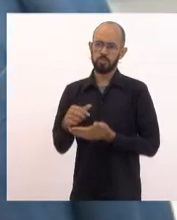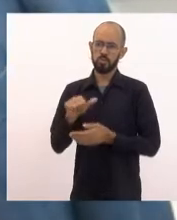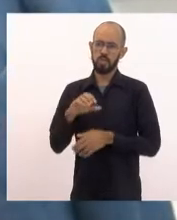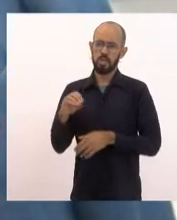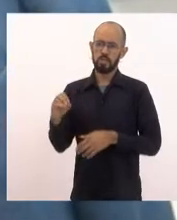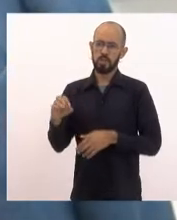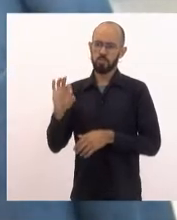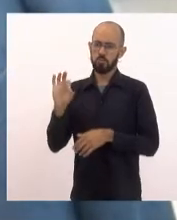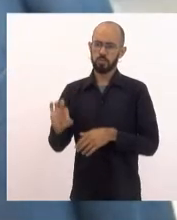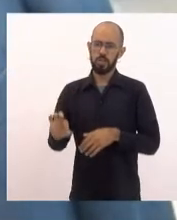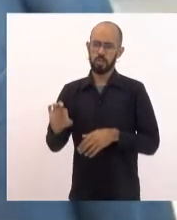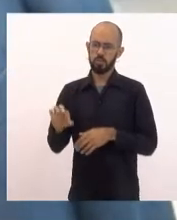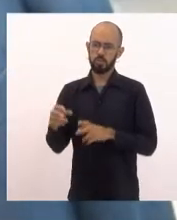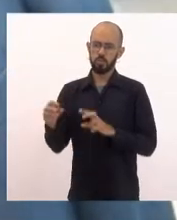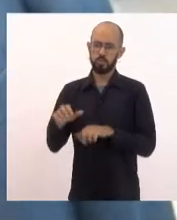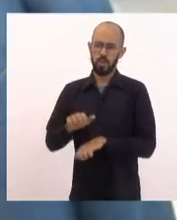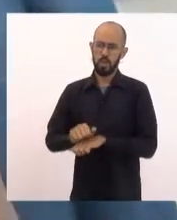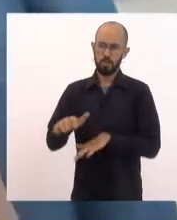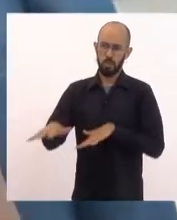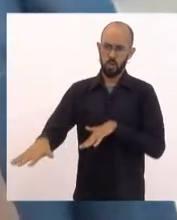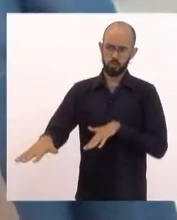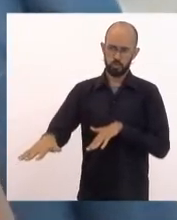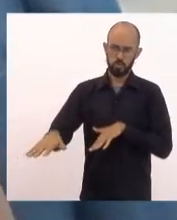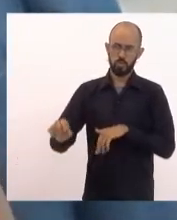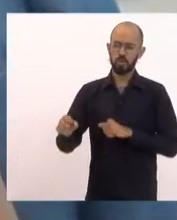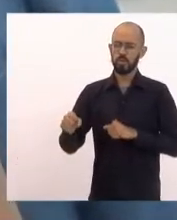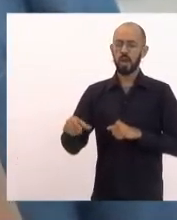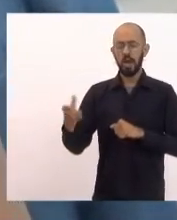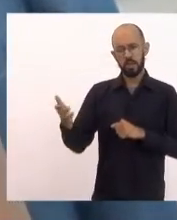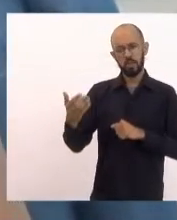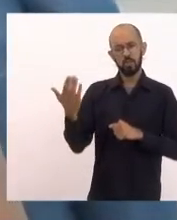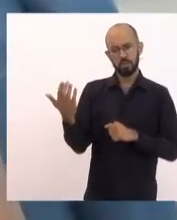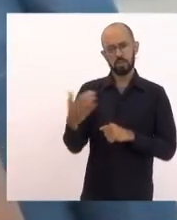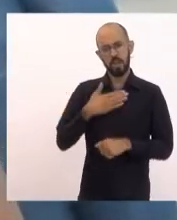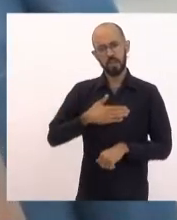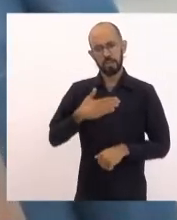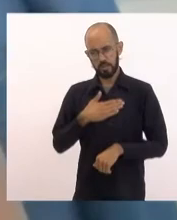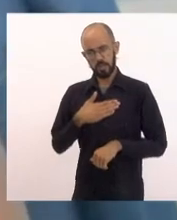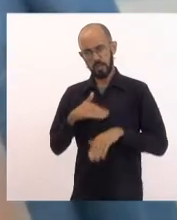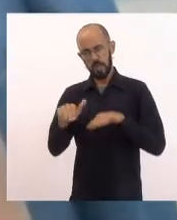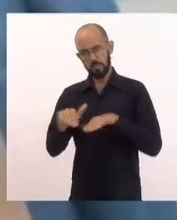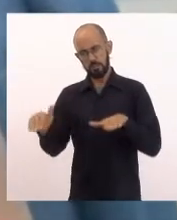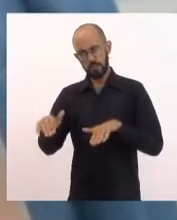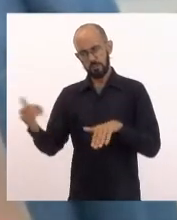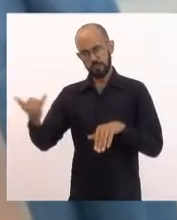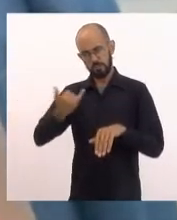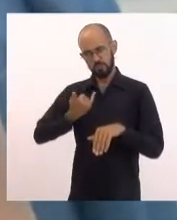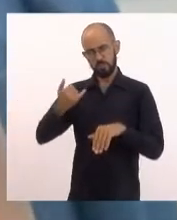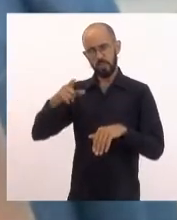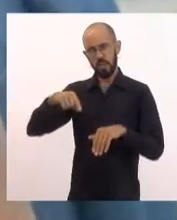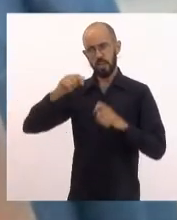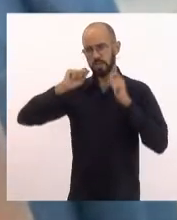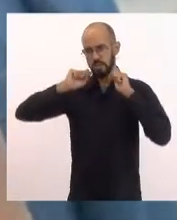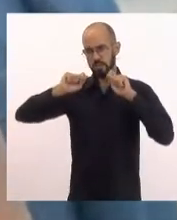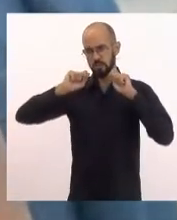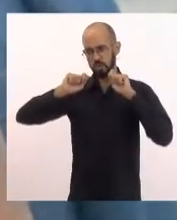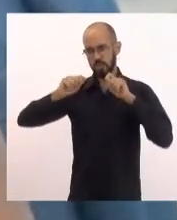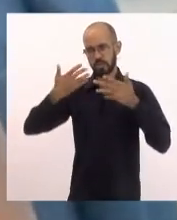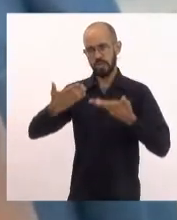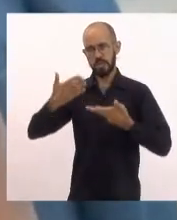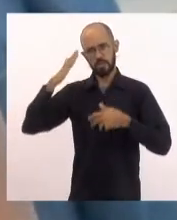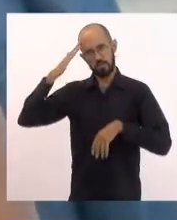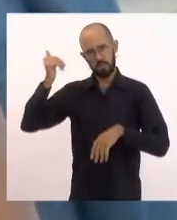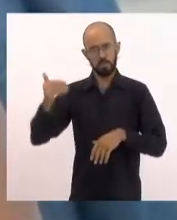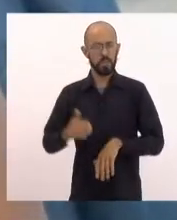remoto. Caso a mesa ou Vossa Excelência possa nos esclarecer ao final, é uma demanda das assessorias. Mas sobre